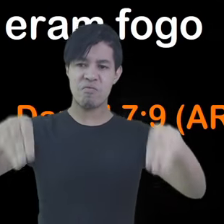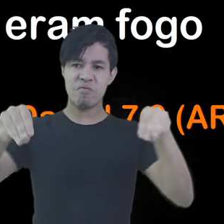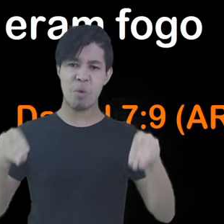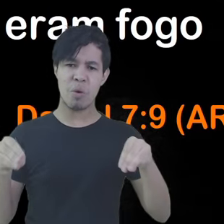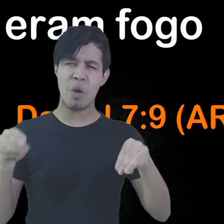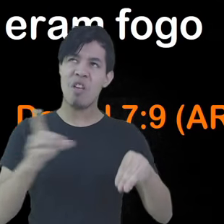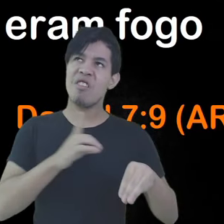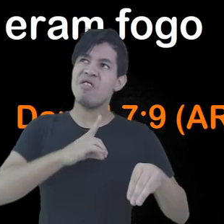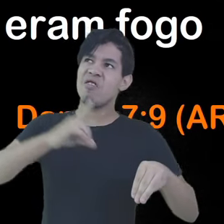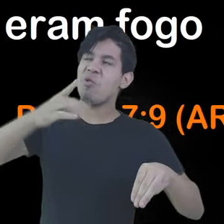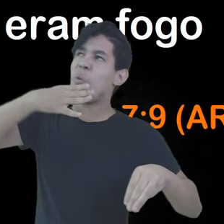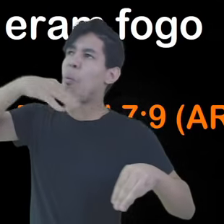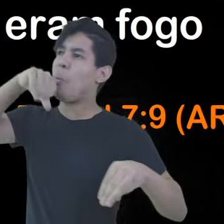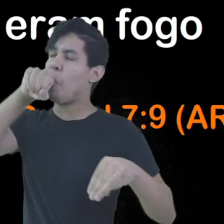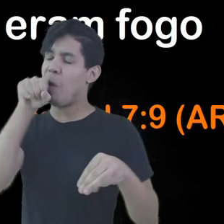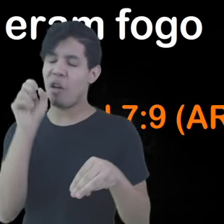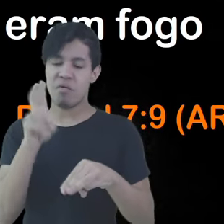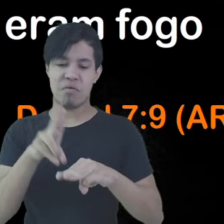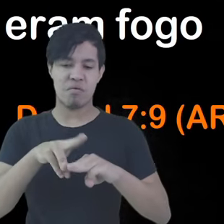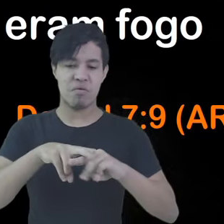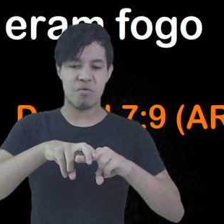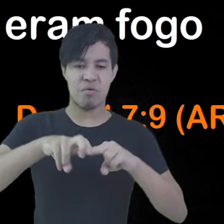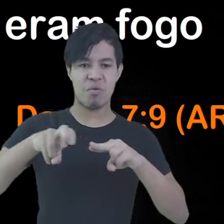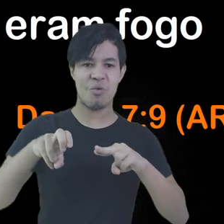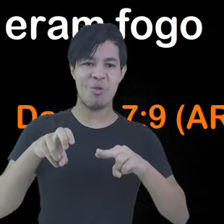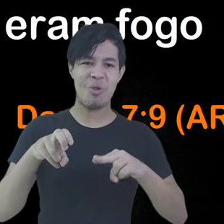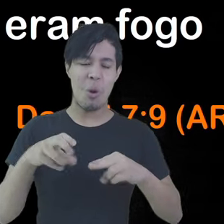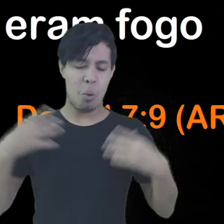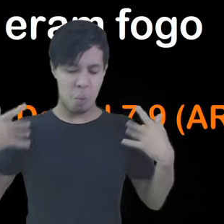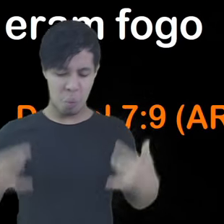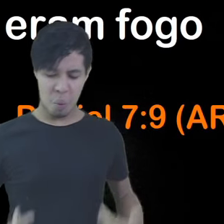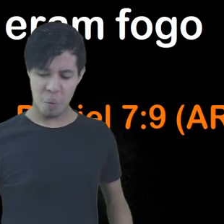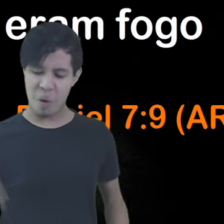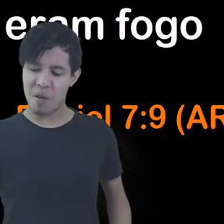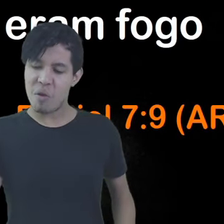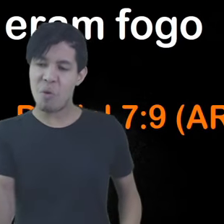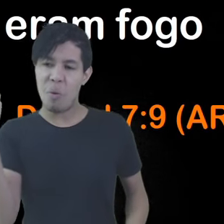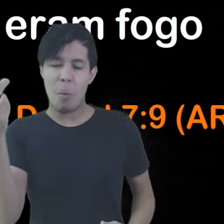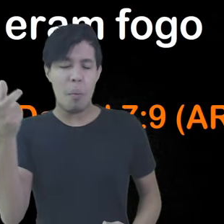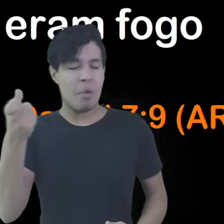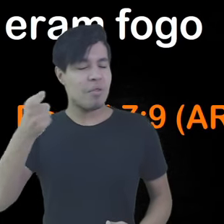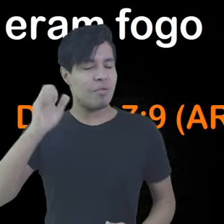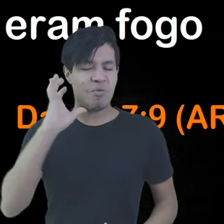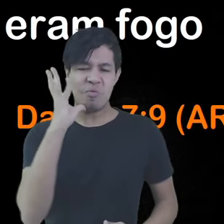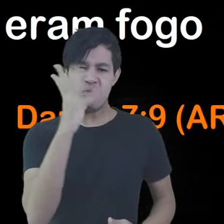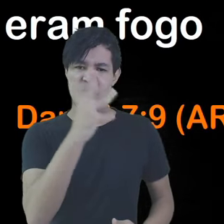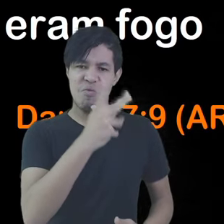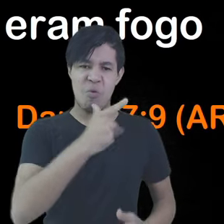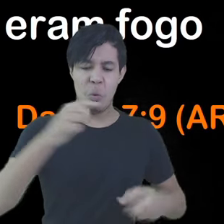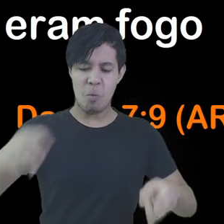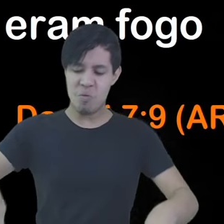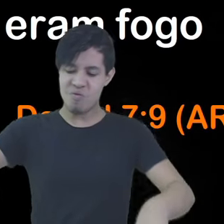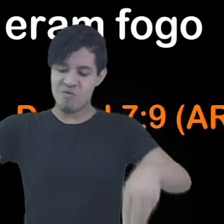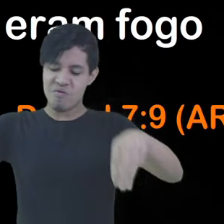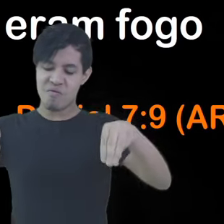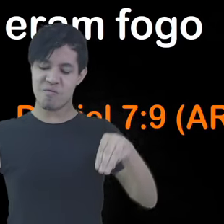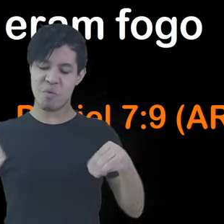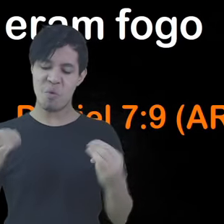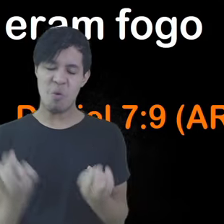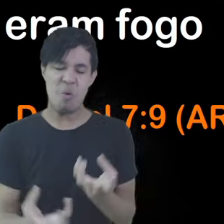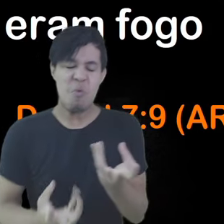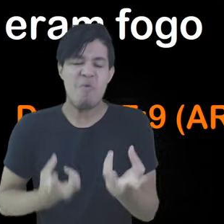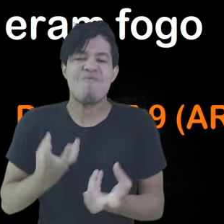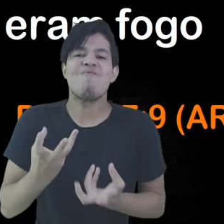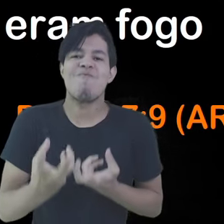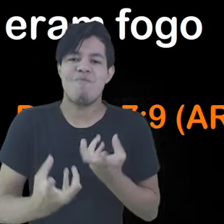Deus o Pai, se assentou. Sua veste era branca como a neve, os cabelos de sua cabeça como pura lã. O seu trono eram chamas de fogo e tinham rodas